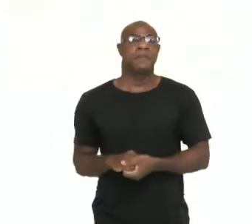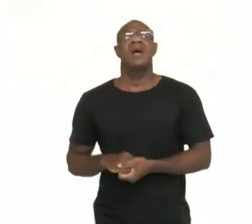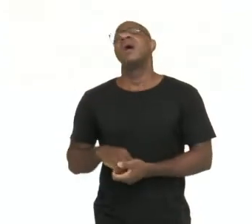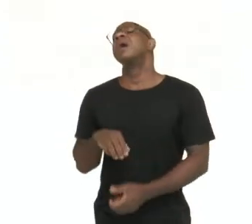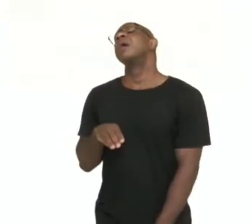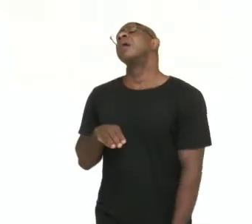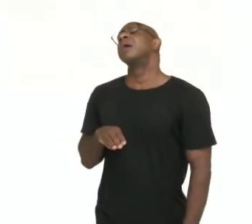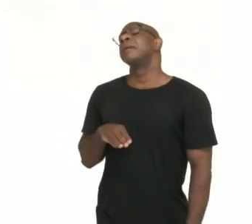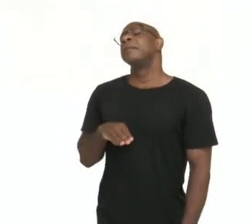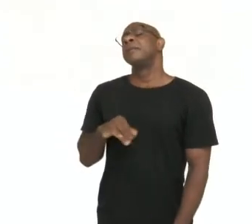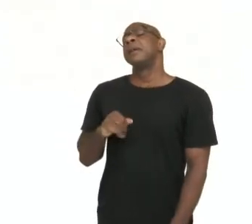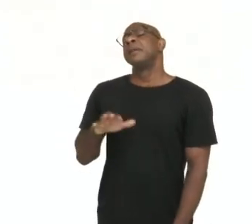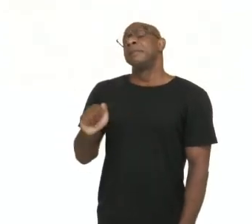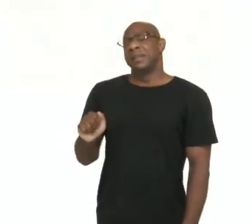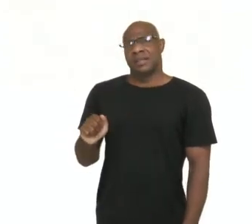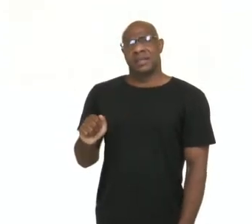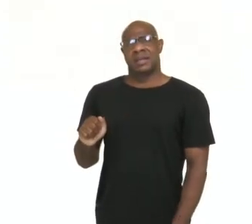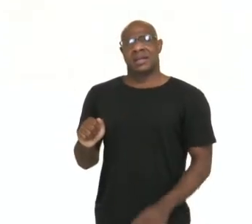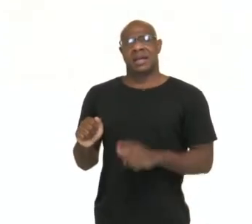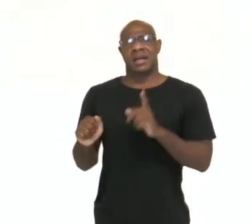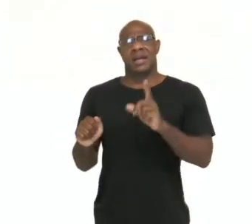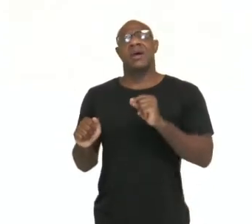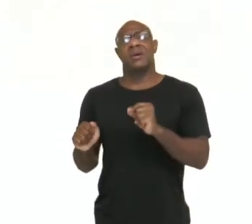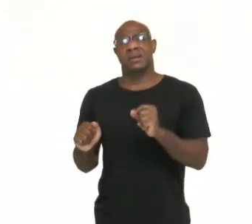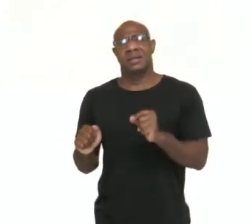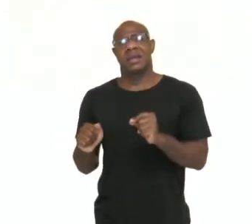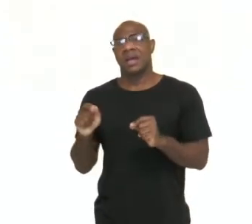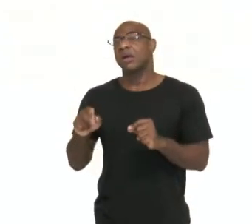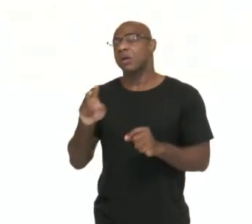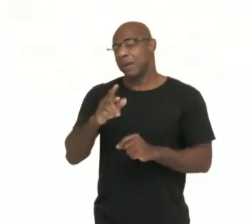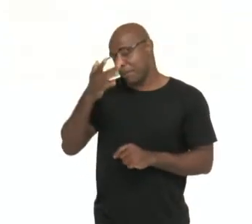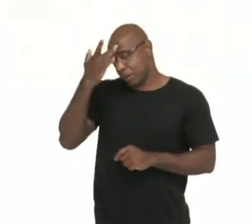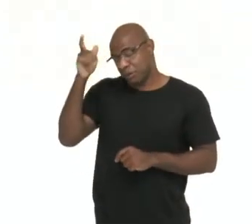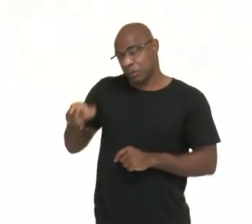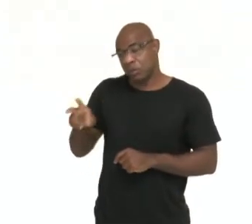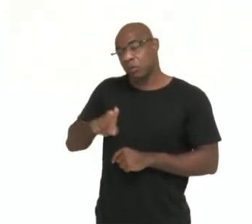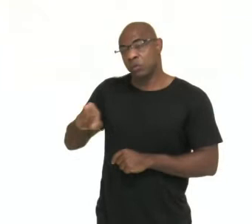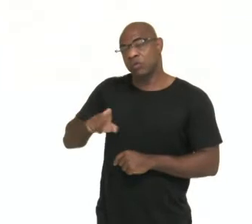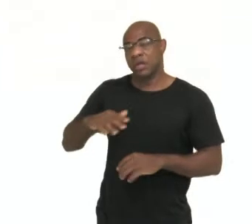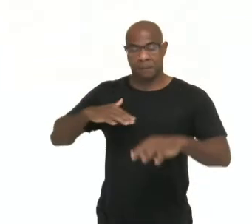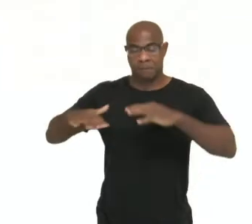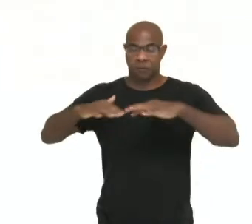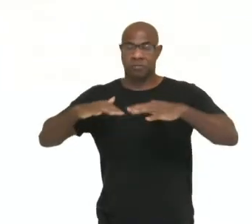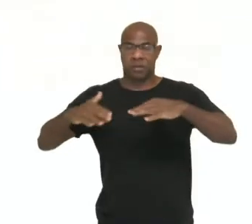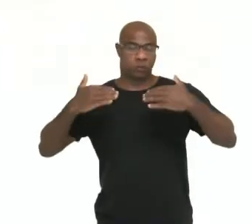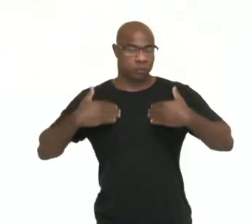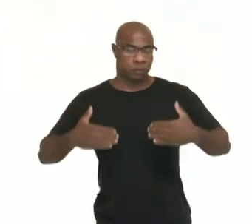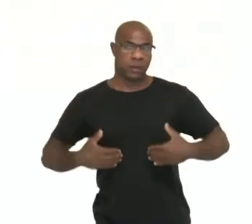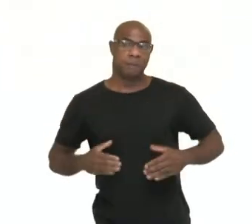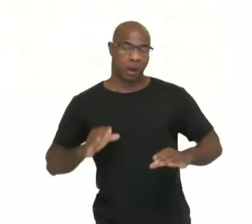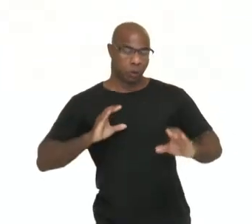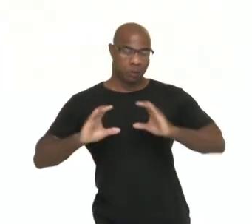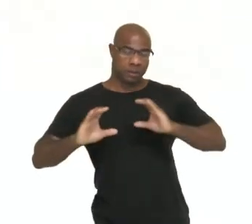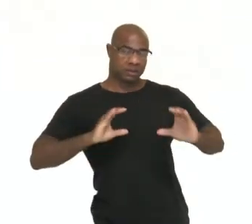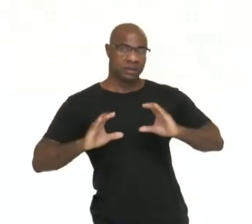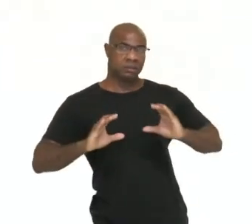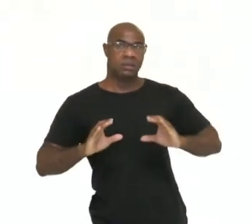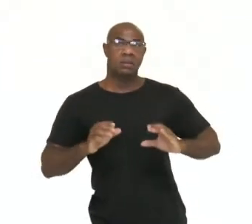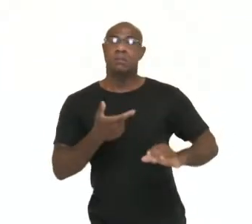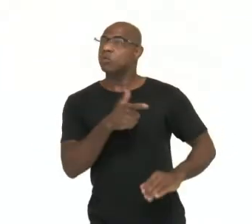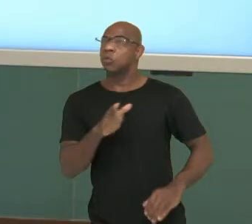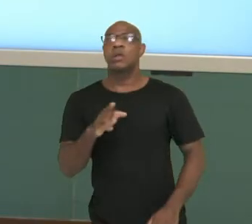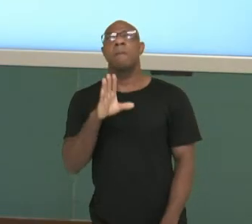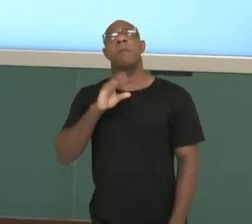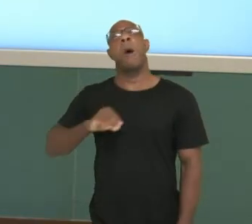mímica, né? Um mímico é alguém que utiliza movimentos corporais para se comunicar, sem o uso da fala, né? Ele